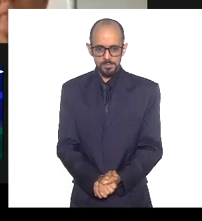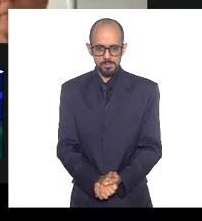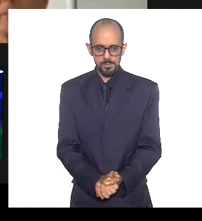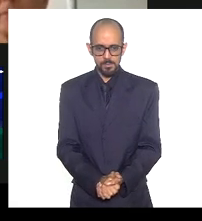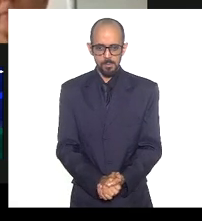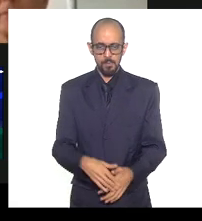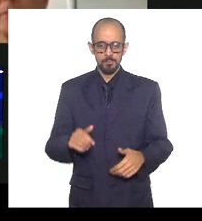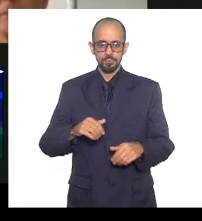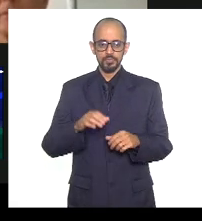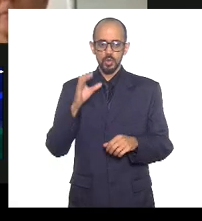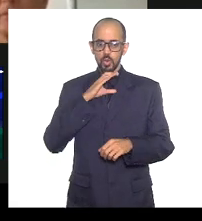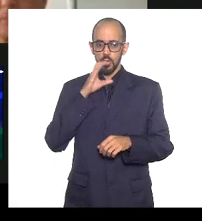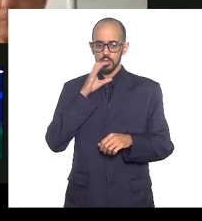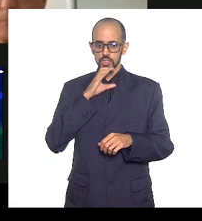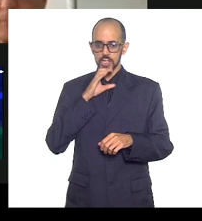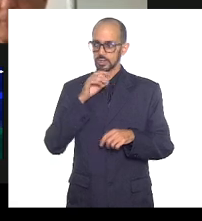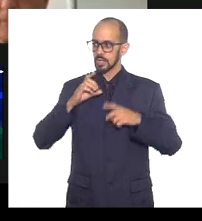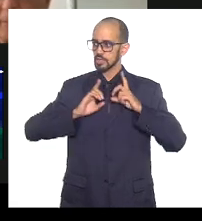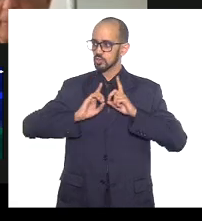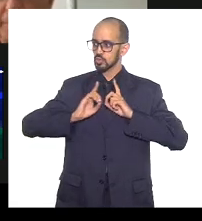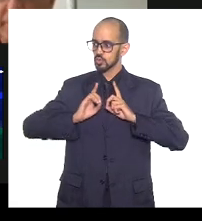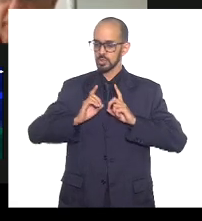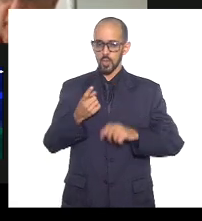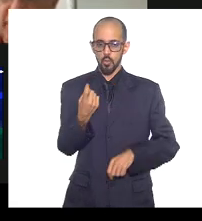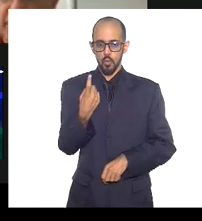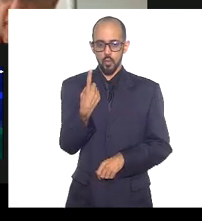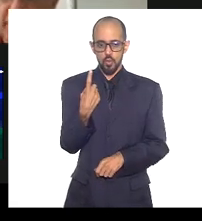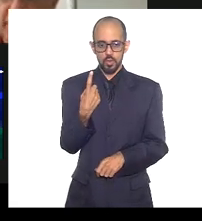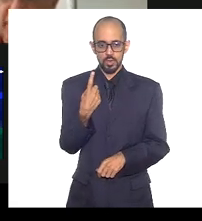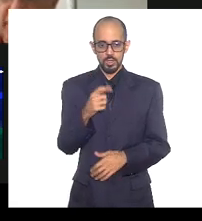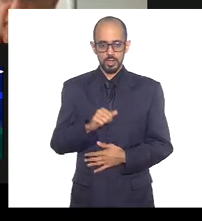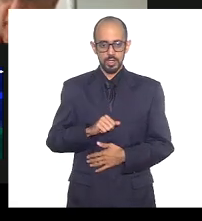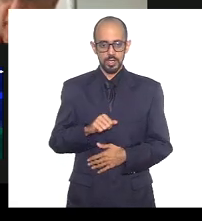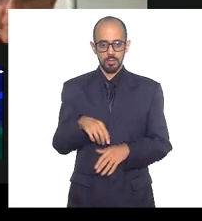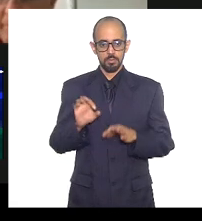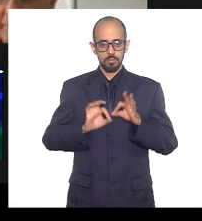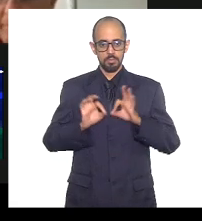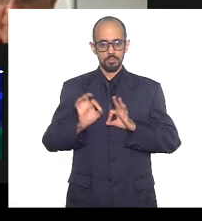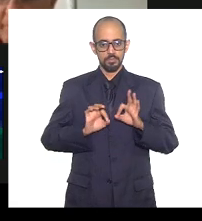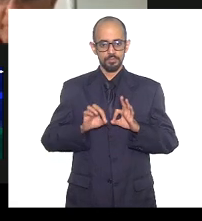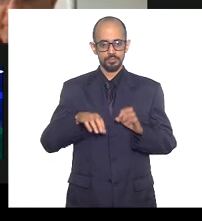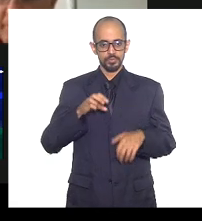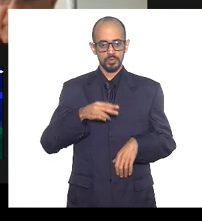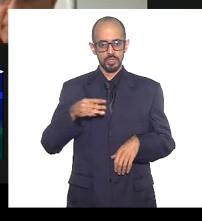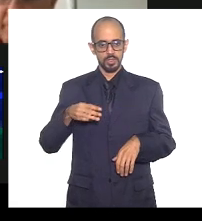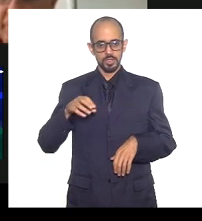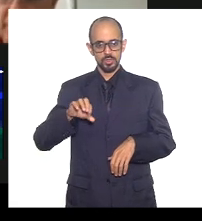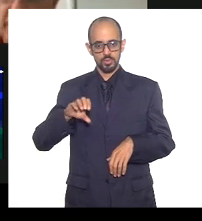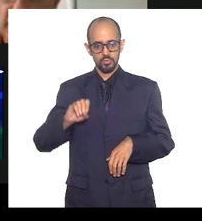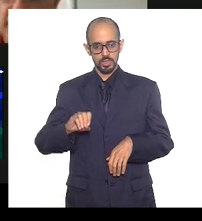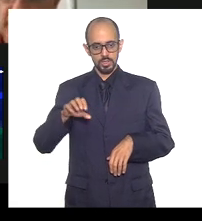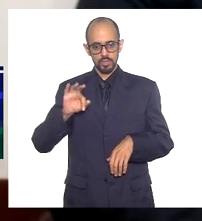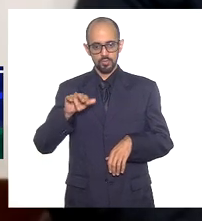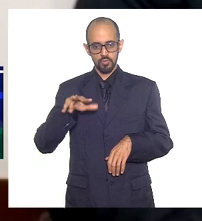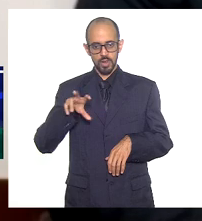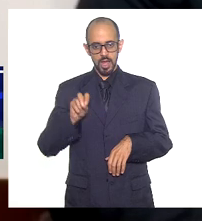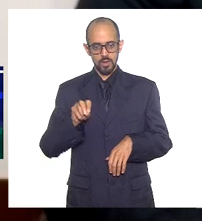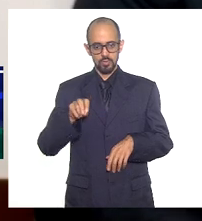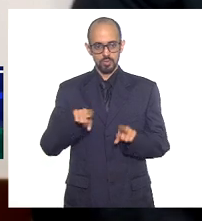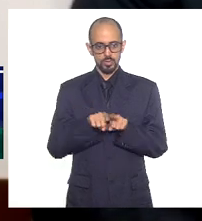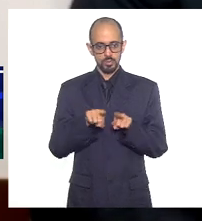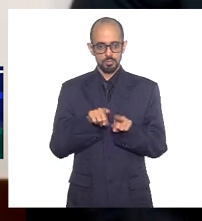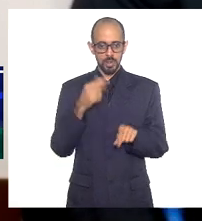de urgência em discussão única projeto de lei 3390 que é a autoria dos deputados Flávio Serafini e Eleomar Coelho